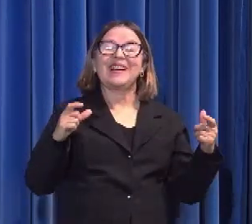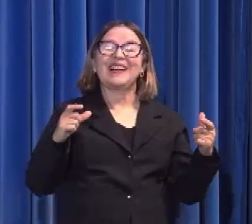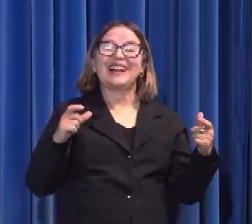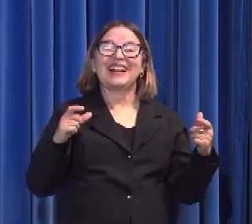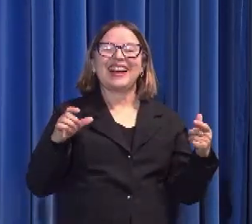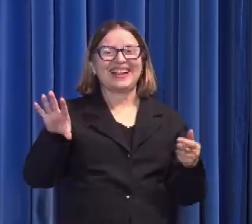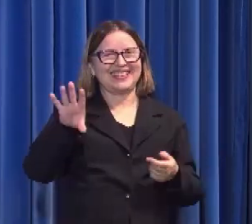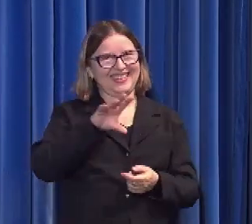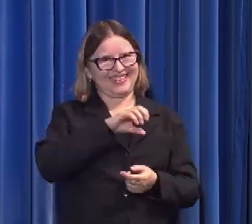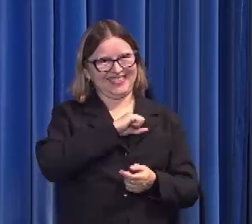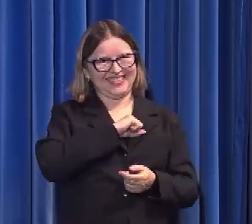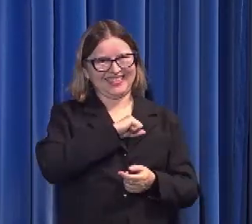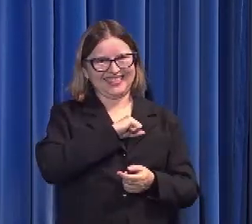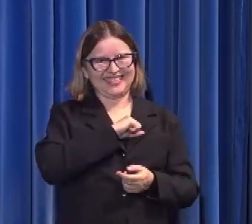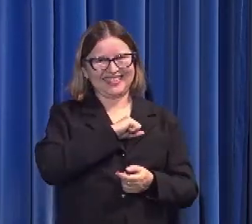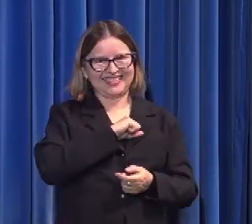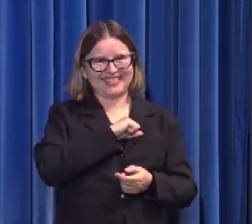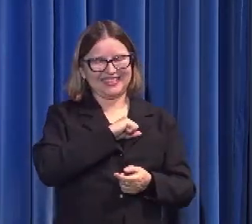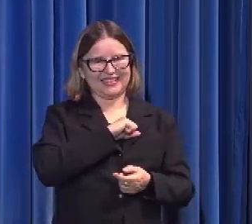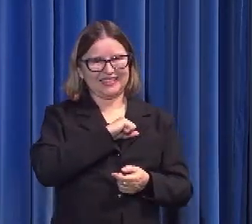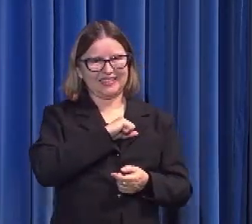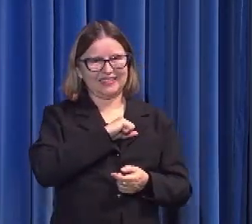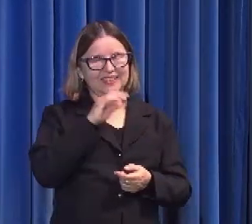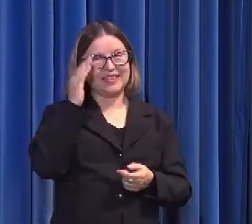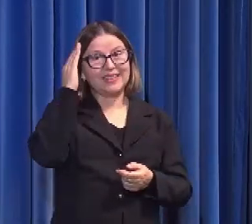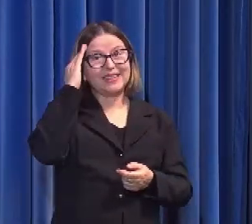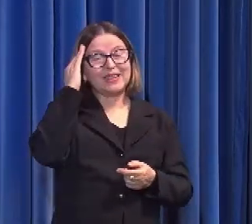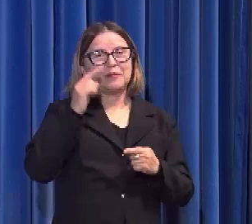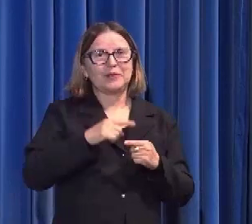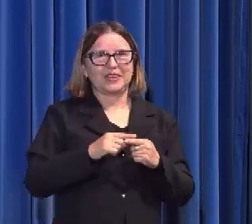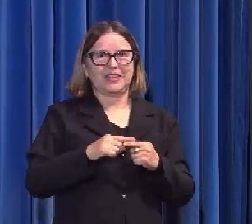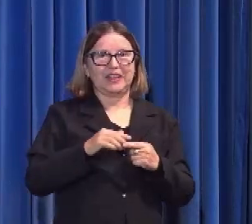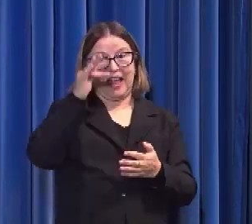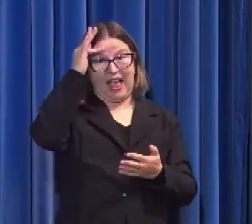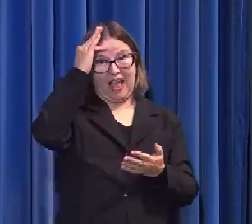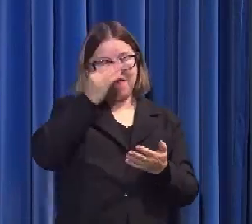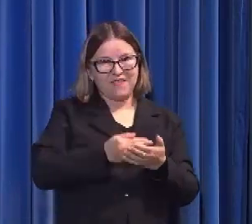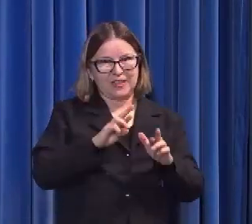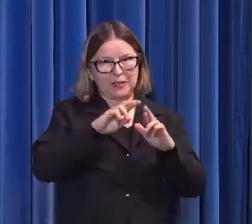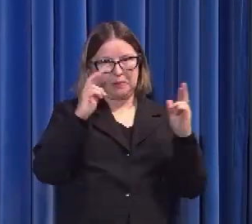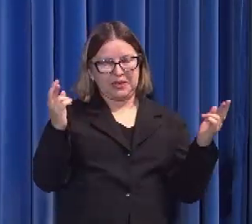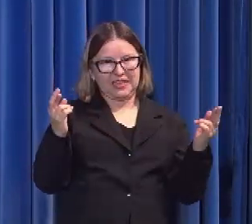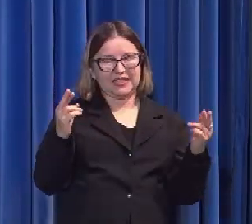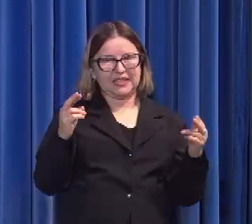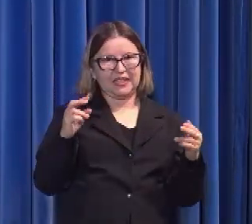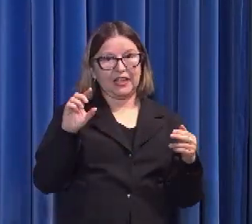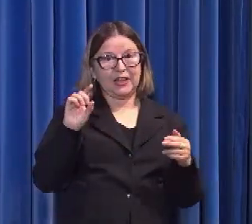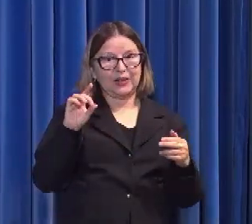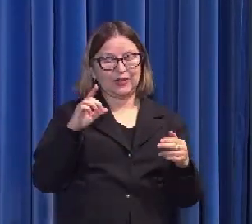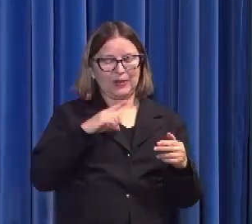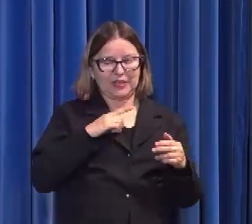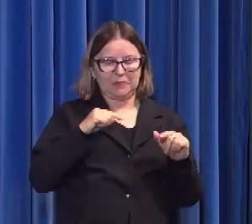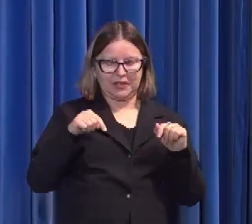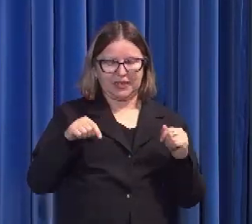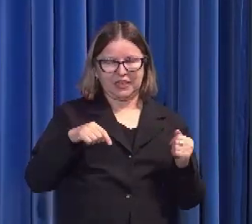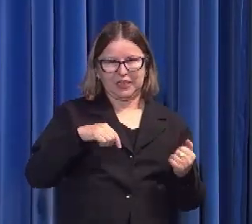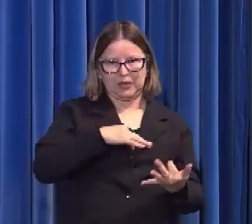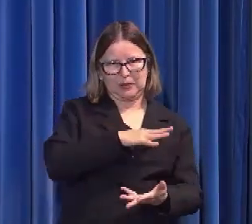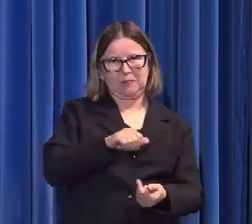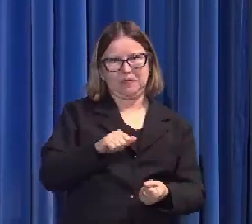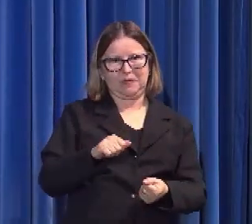é o amor e sabe por quê Porque é feio esperança nós só temos o lado de carro